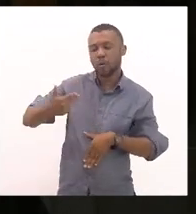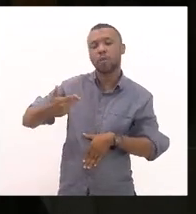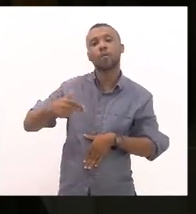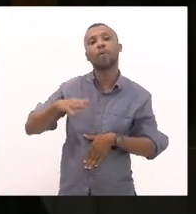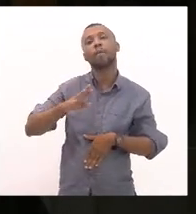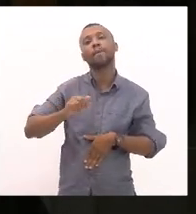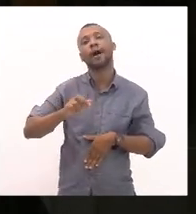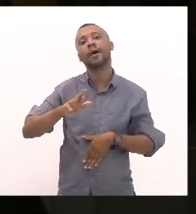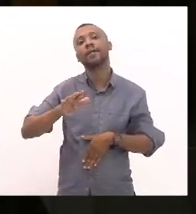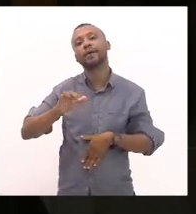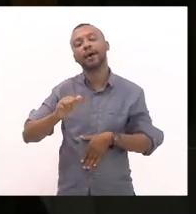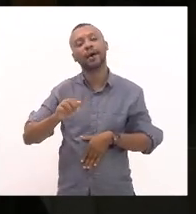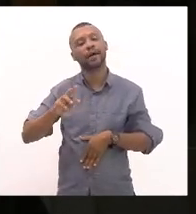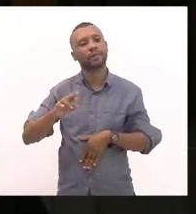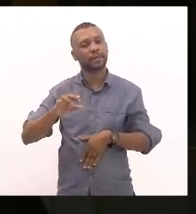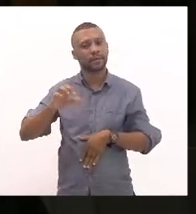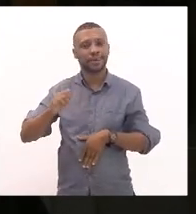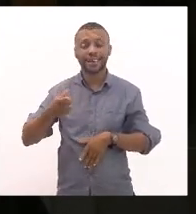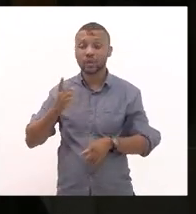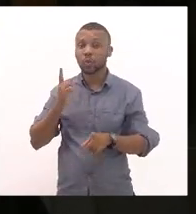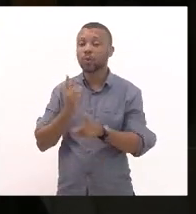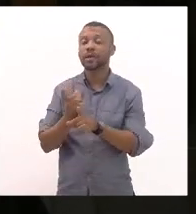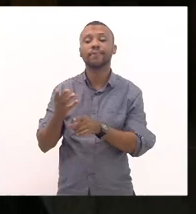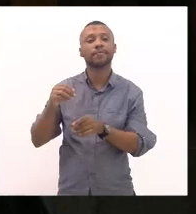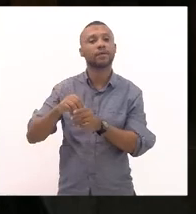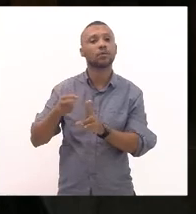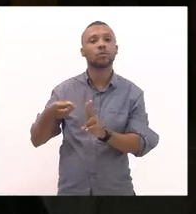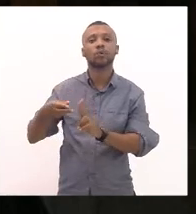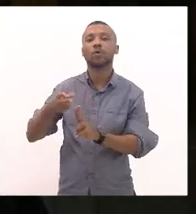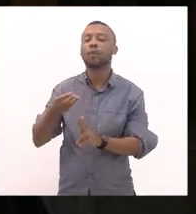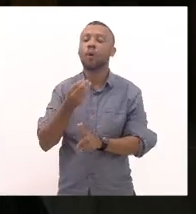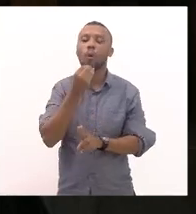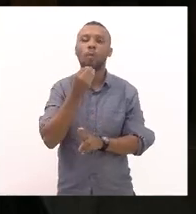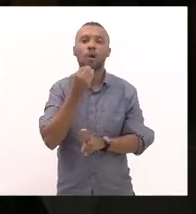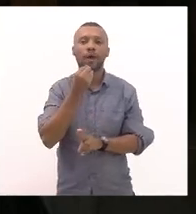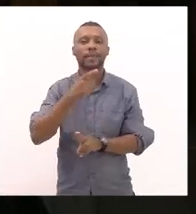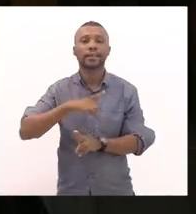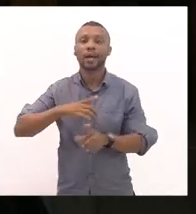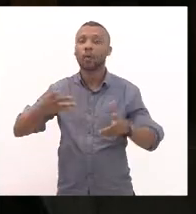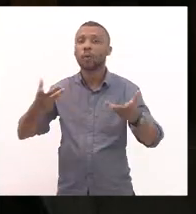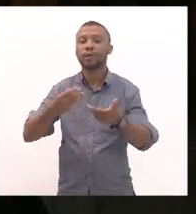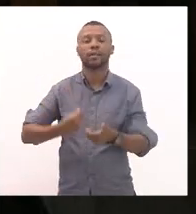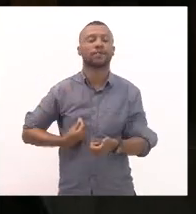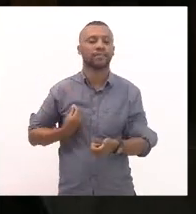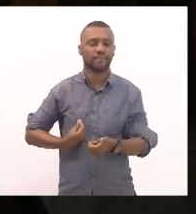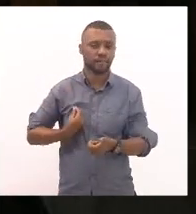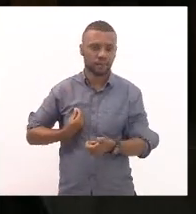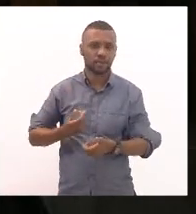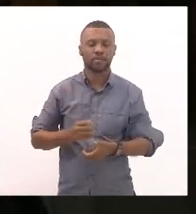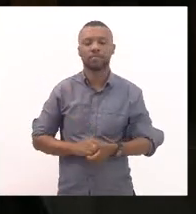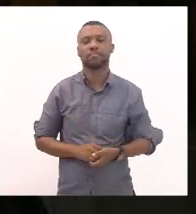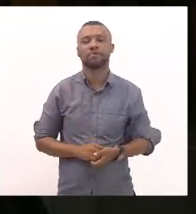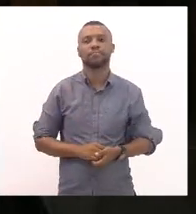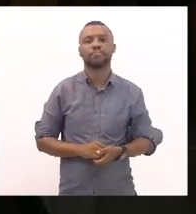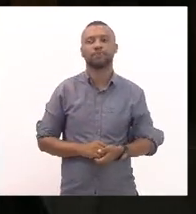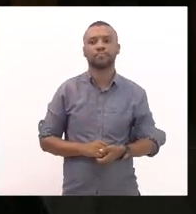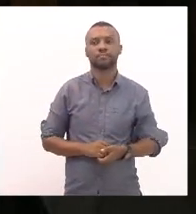encontrava e no Sistema Único de Saúde a oportunidade de ter mais qualidade de vida